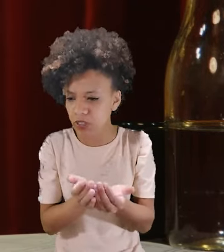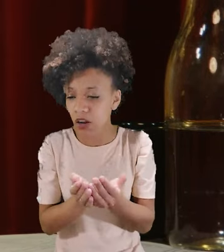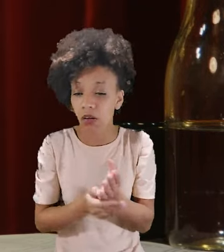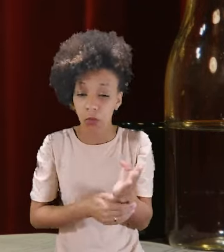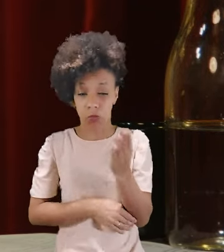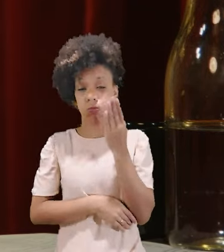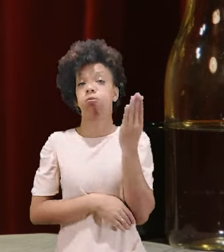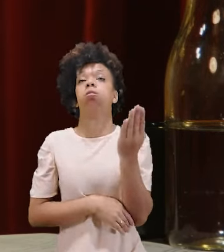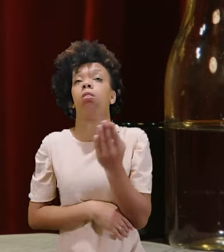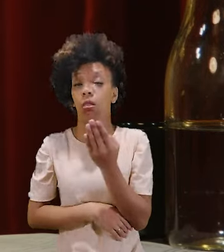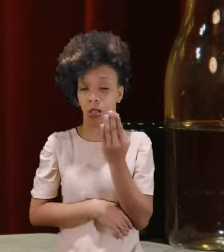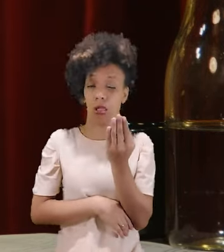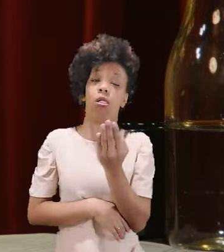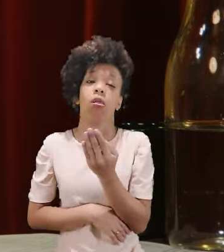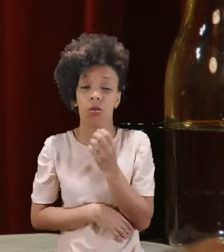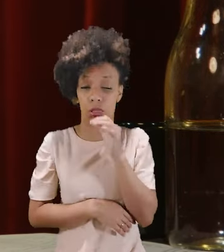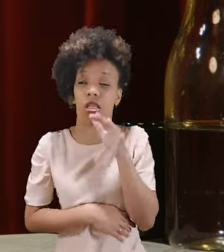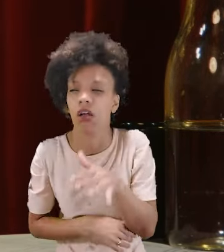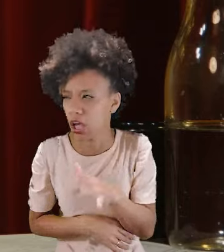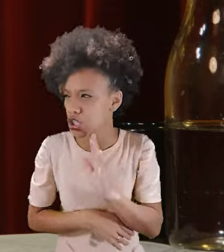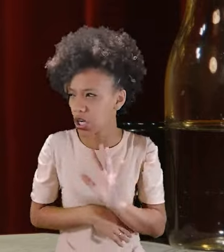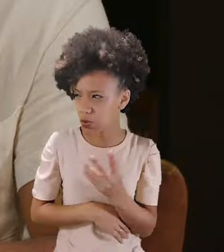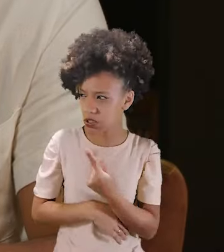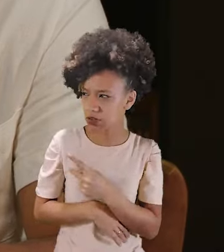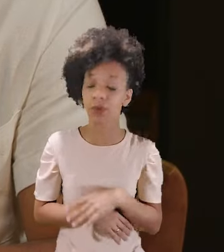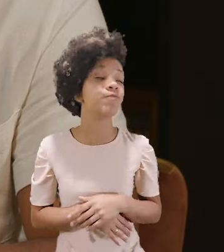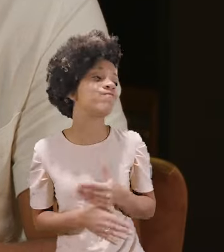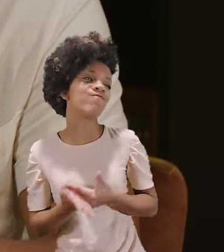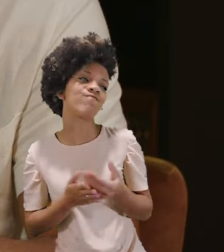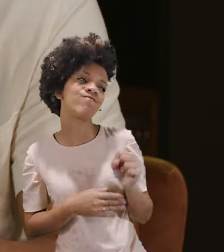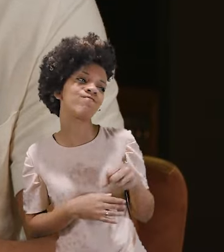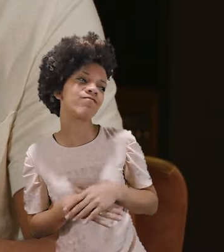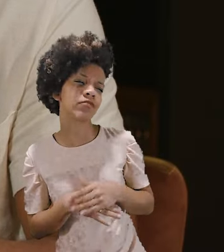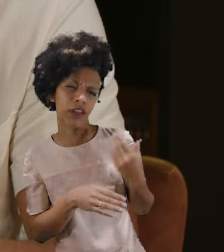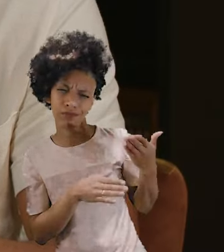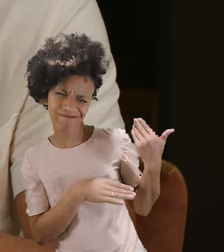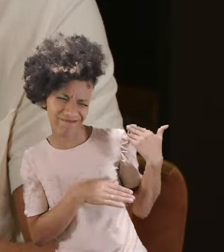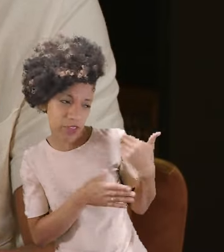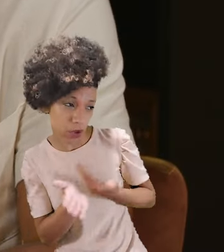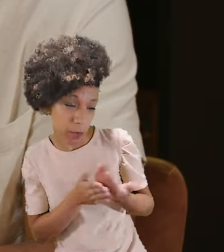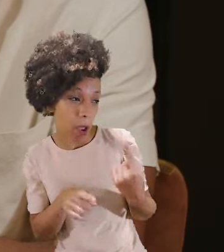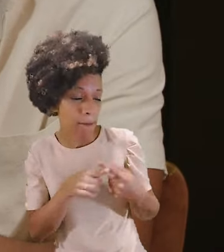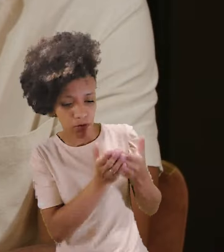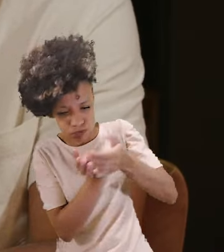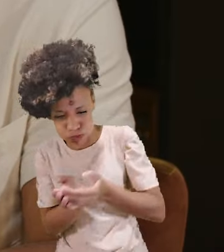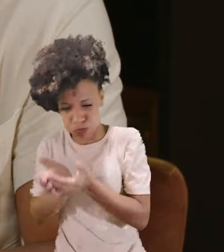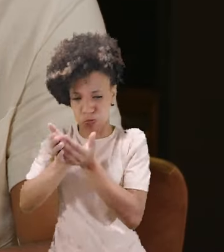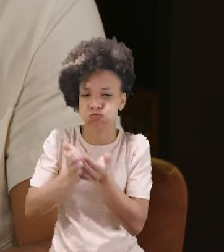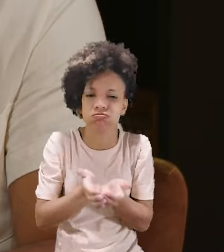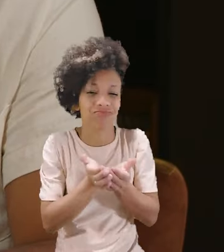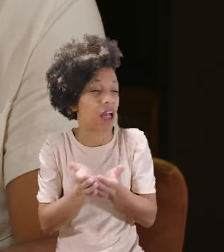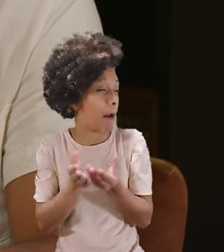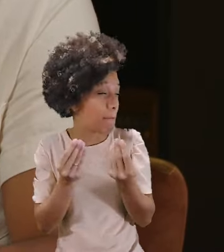ele enjoa ficar tão tem já aconteceu isso com você no início assim há muito tempo atrás porque na vezes balança o